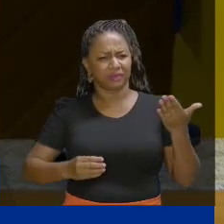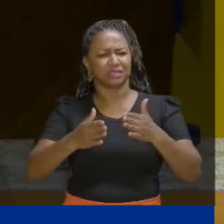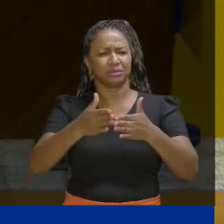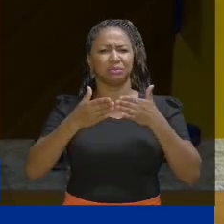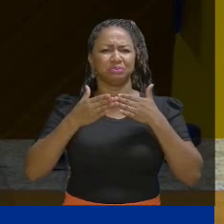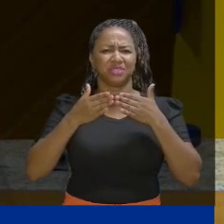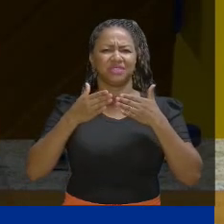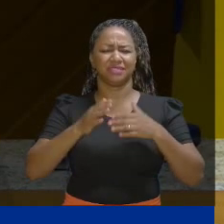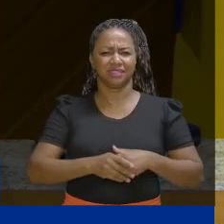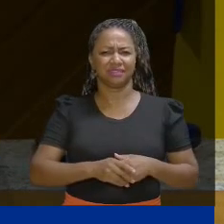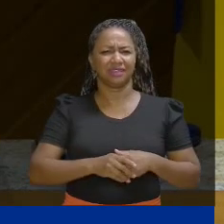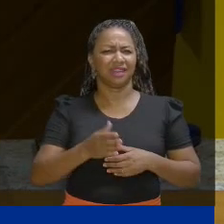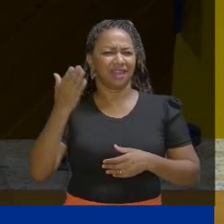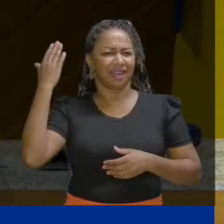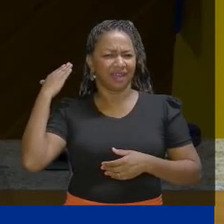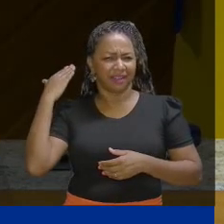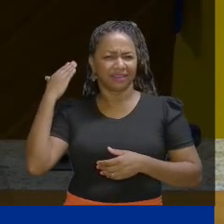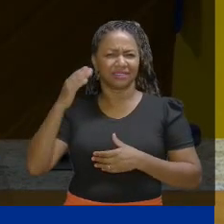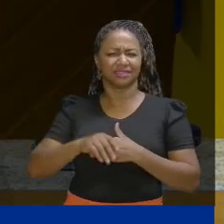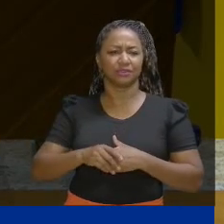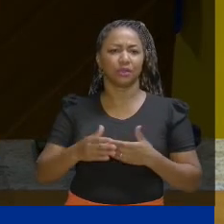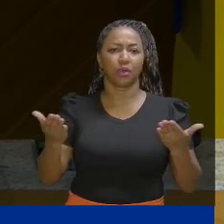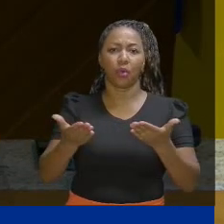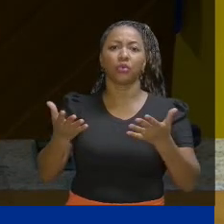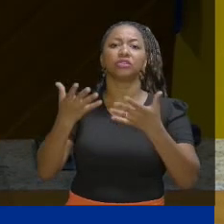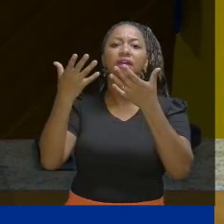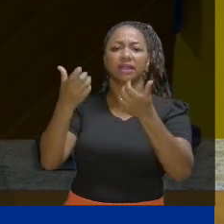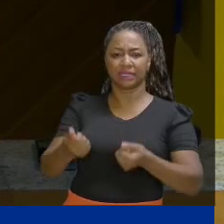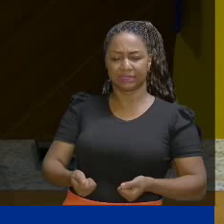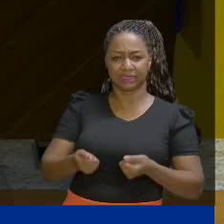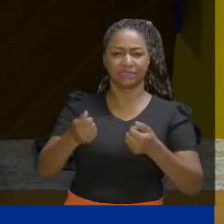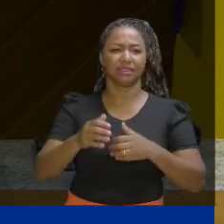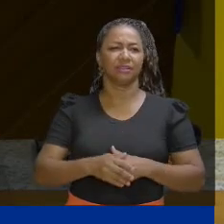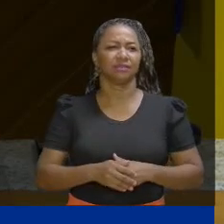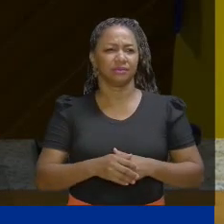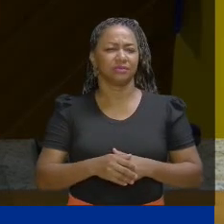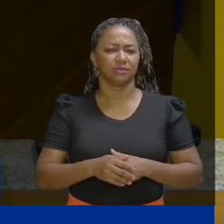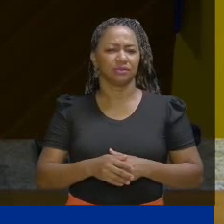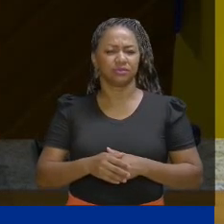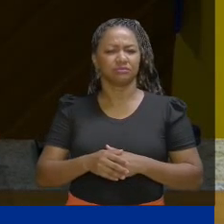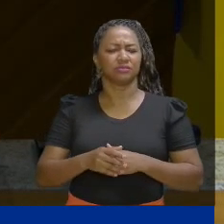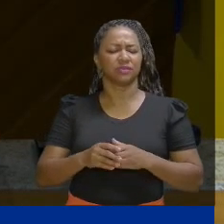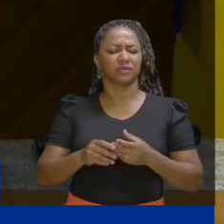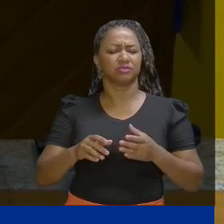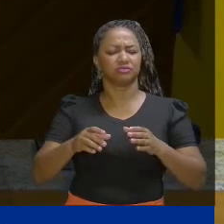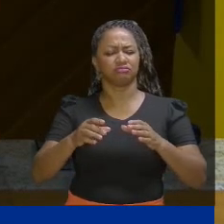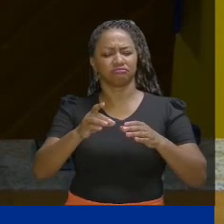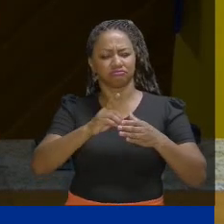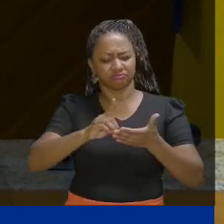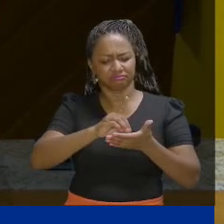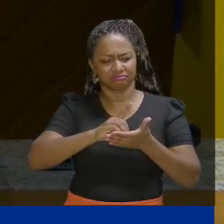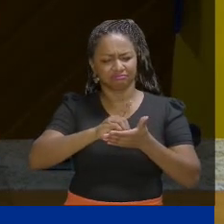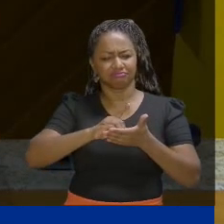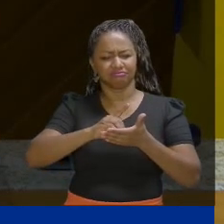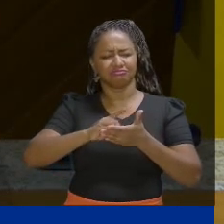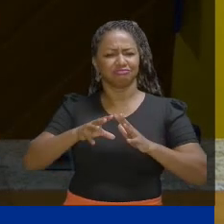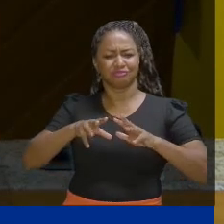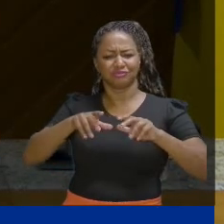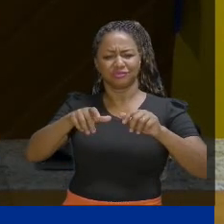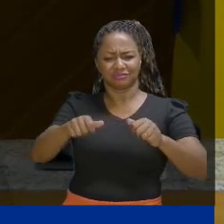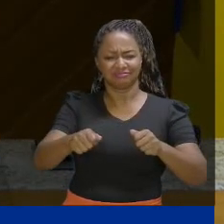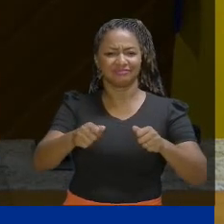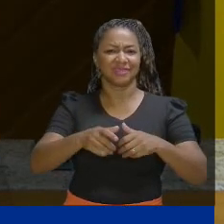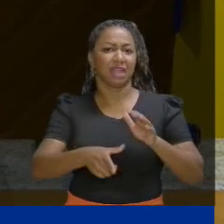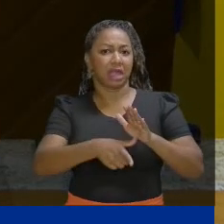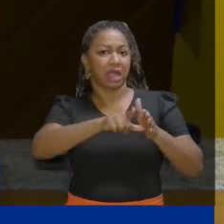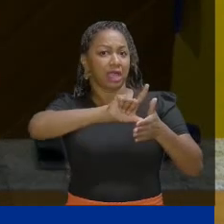Marques? Exatamente, Sara, era assim. Hoje a gente recebe os disquetes tudo aqui embaixo deste prédio. Mas